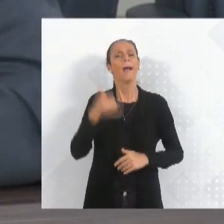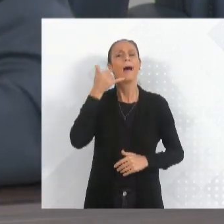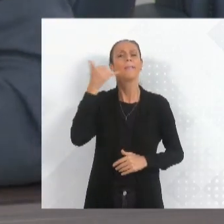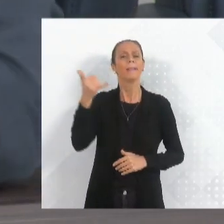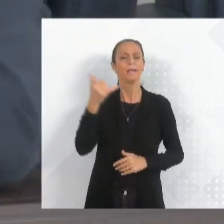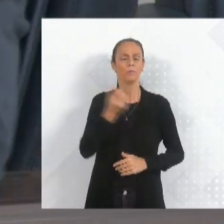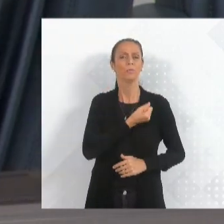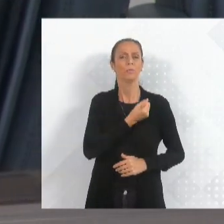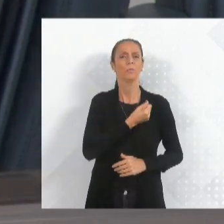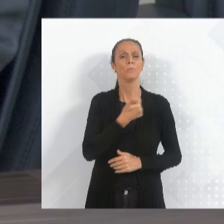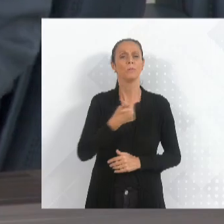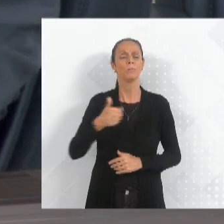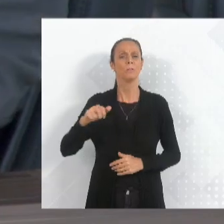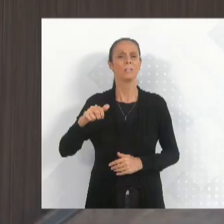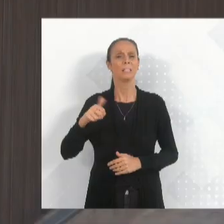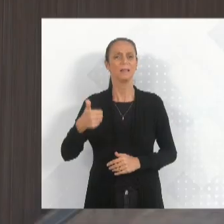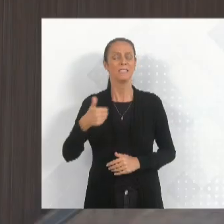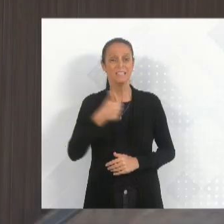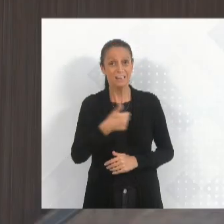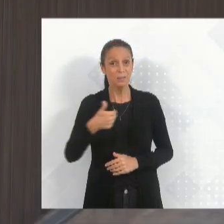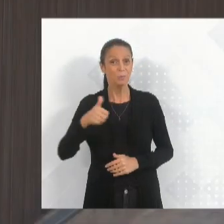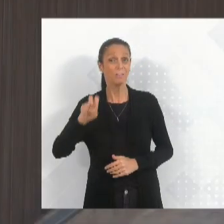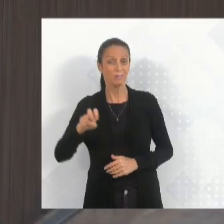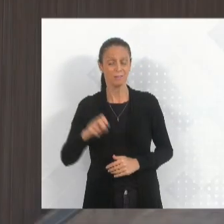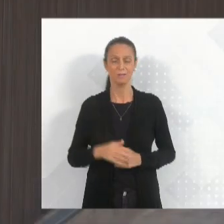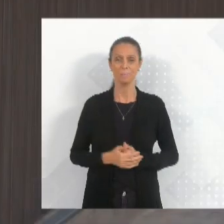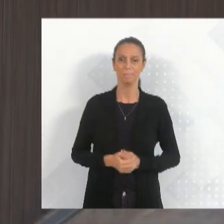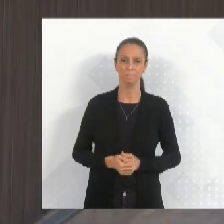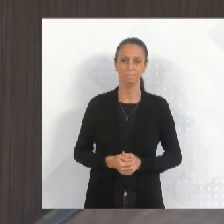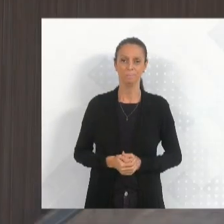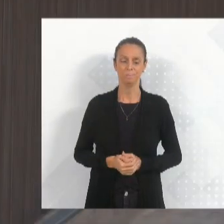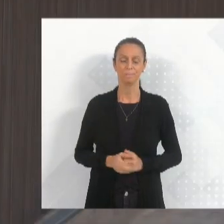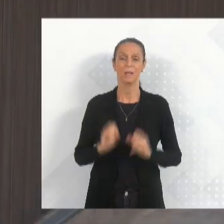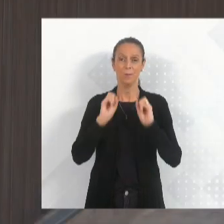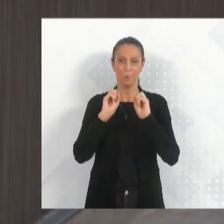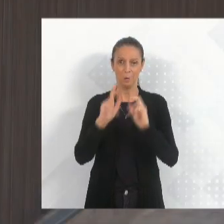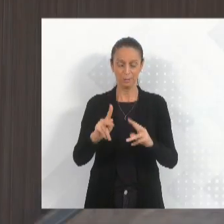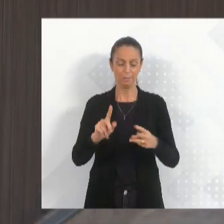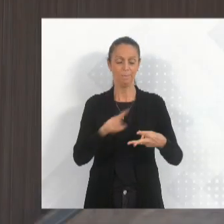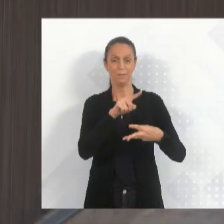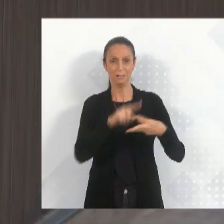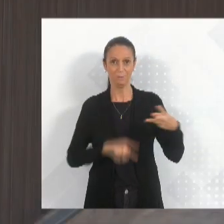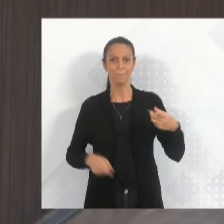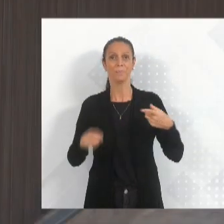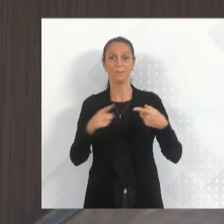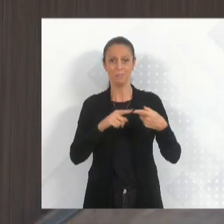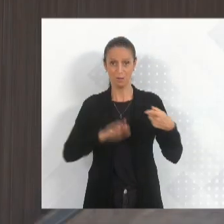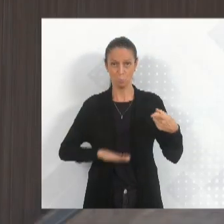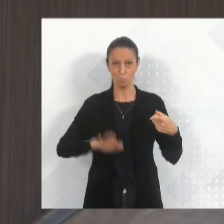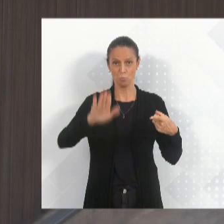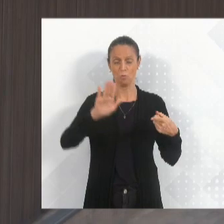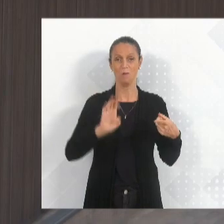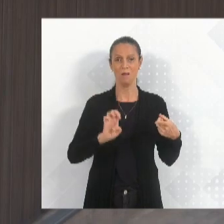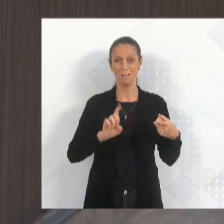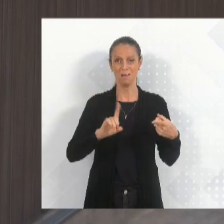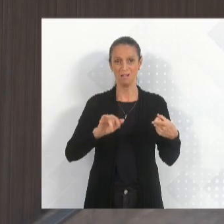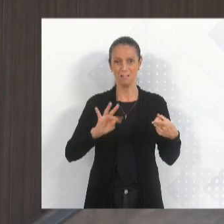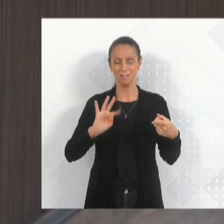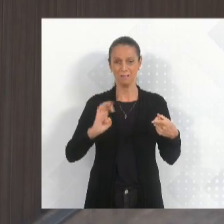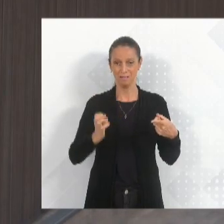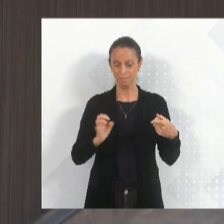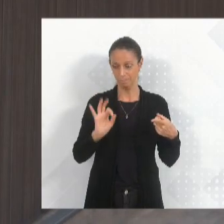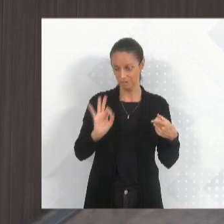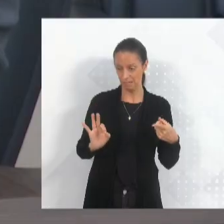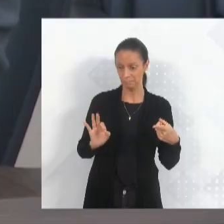Então, a questão da Dona Edith, ela tinha... A Dona Edith também, né? A